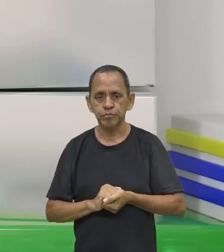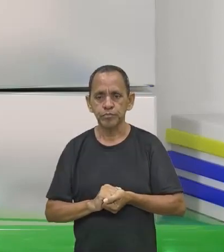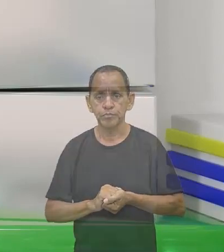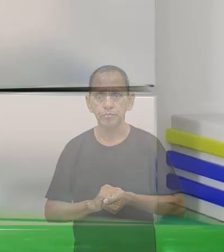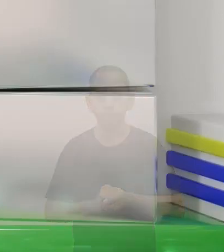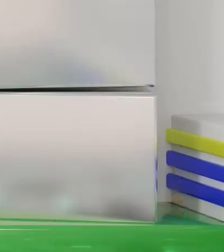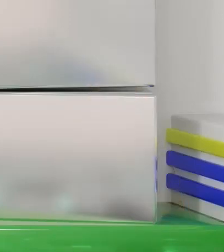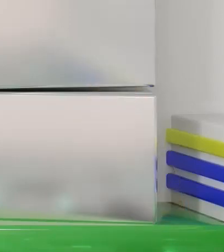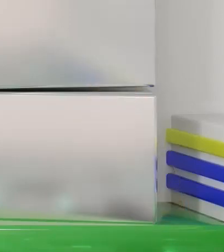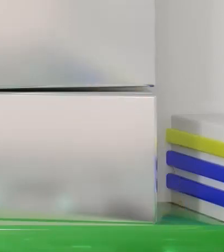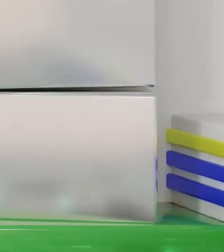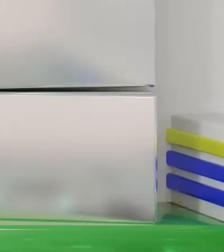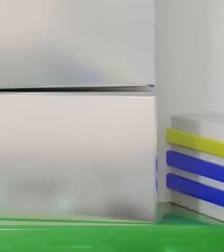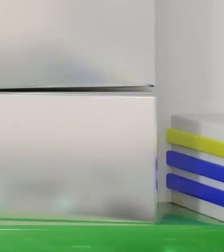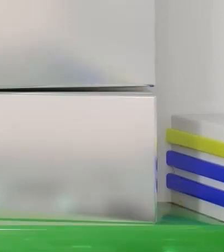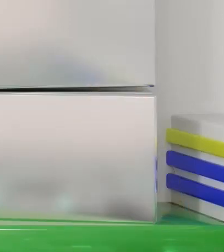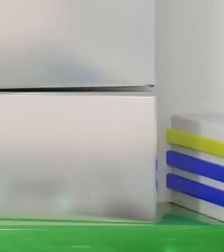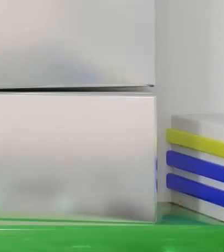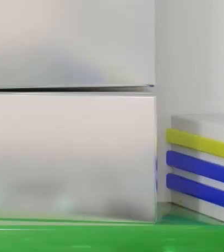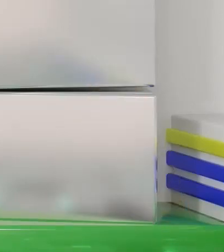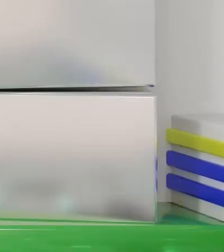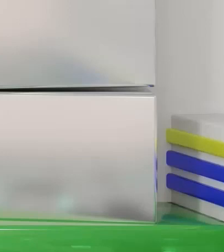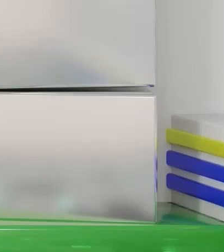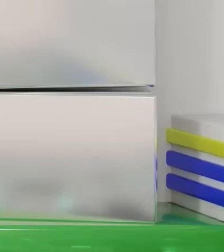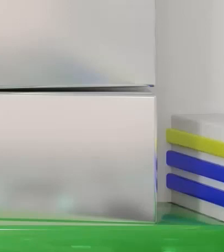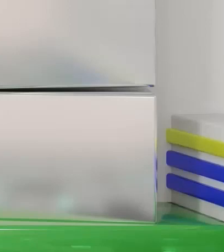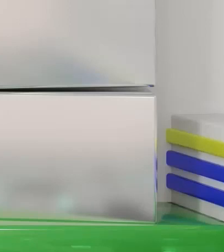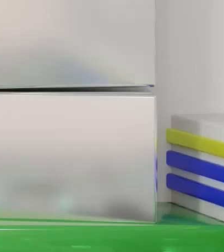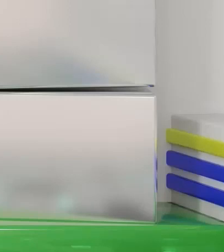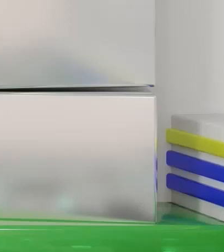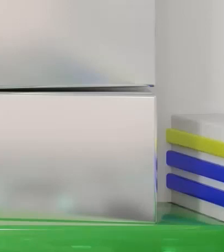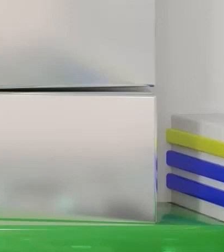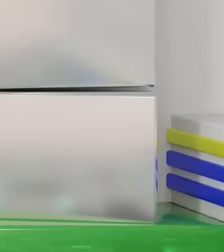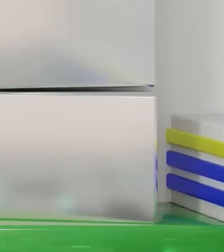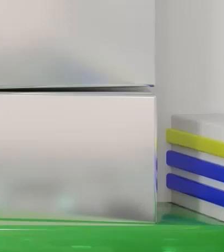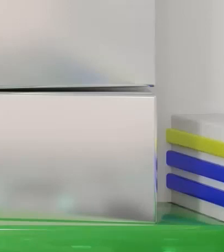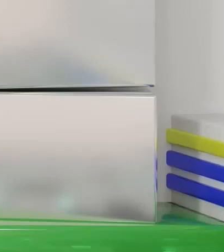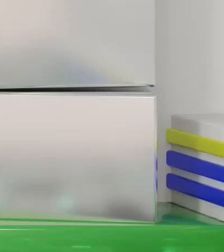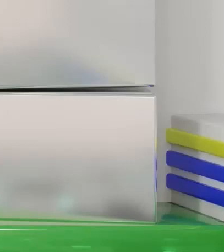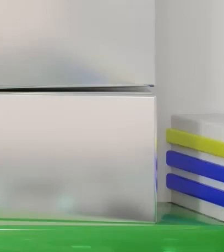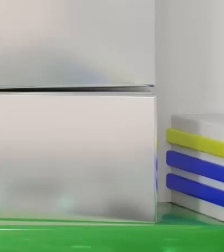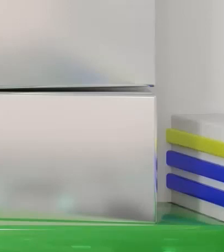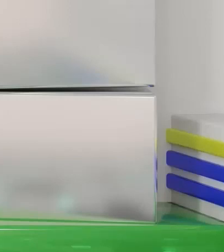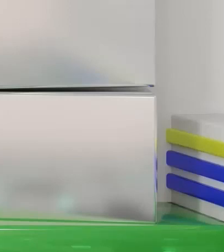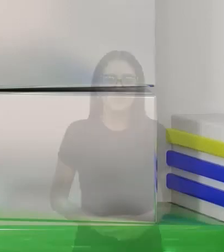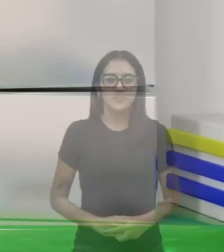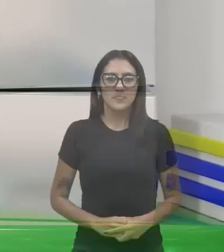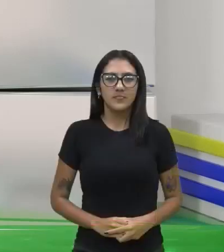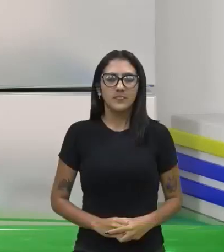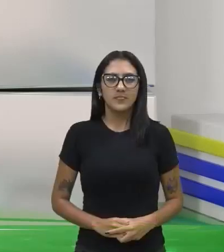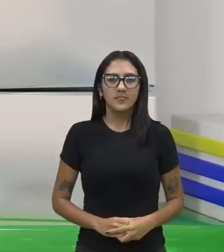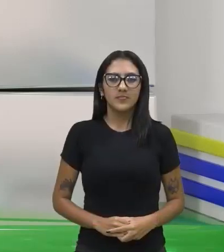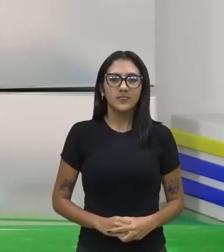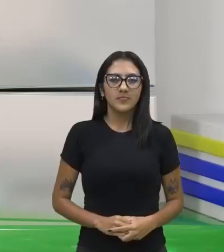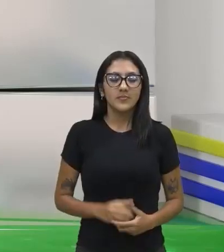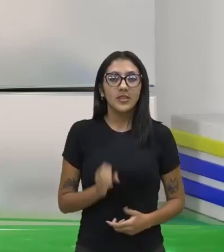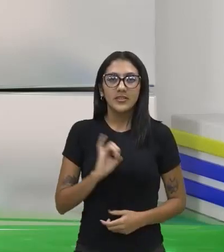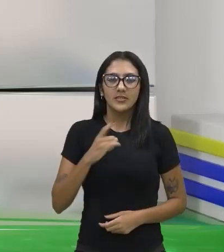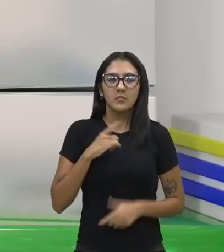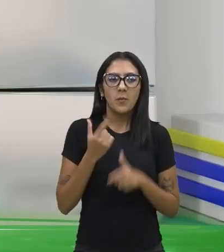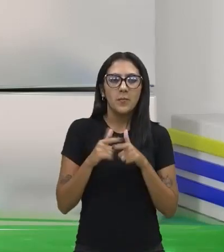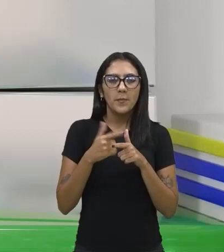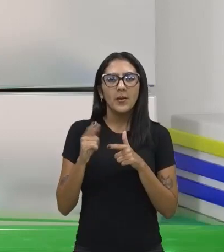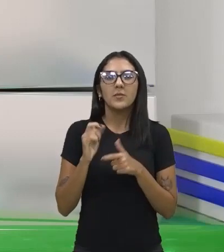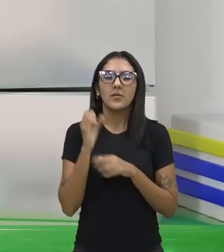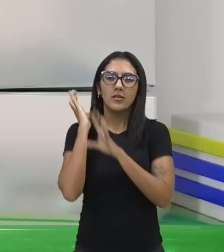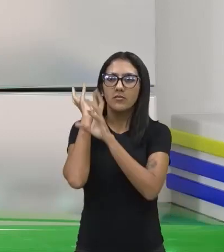a transmissão e também para dar um reforço do conteúdo já trabalhado, né? Recuperação nunca é demais, revisão nunca é demais para os